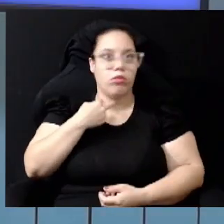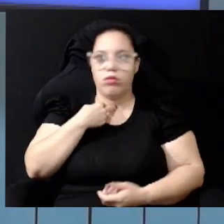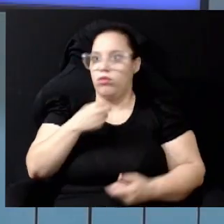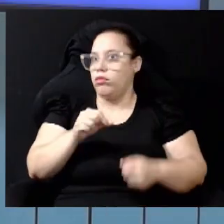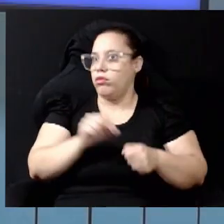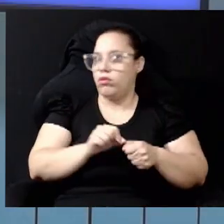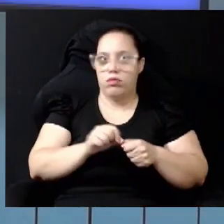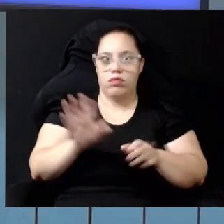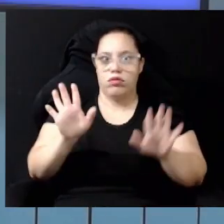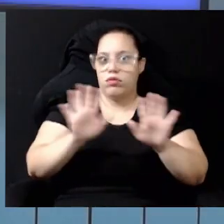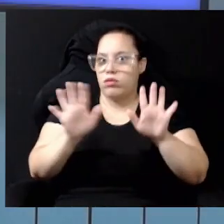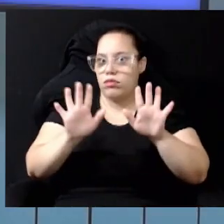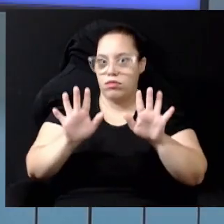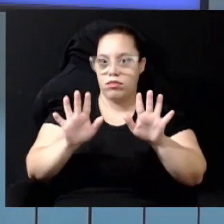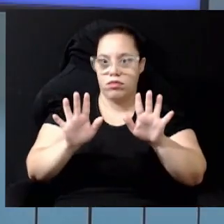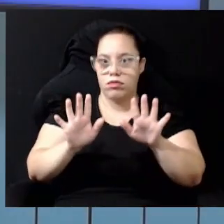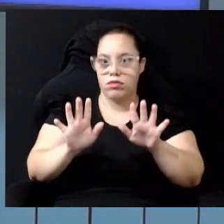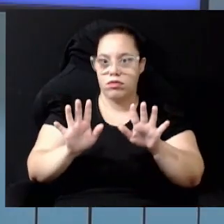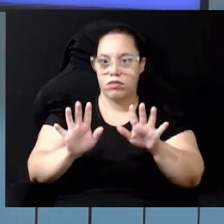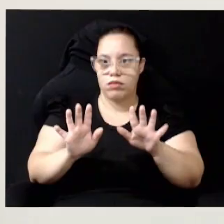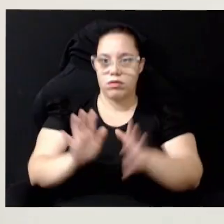podem fazer?